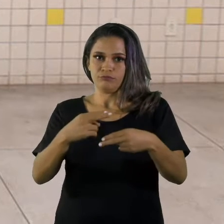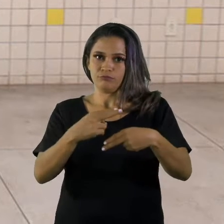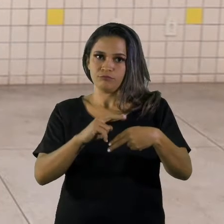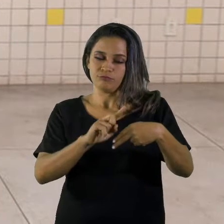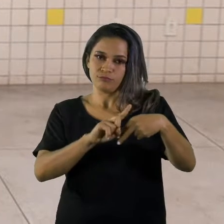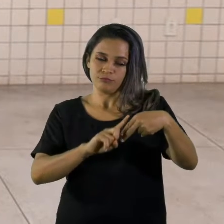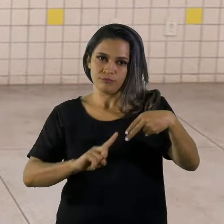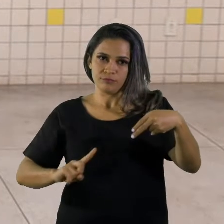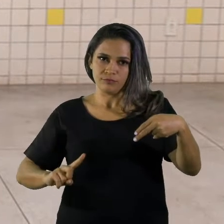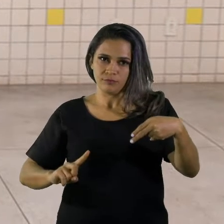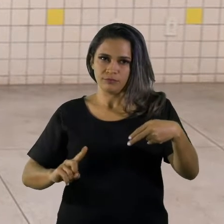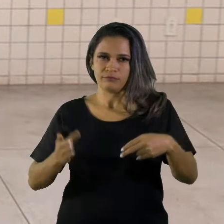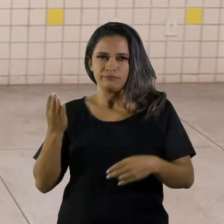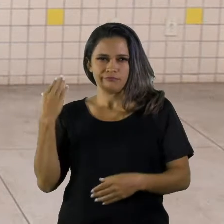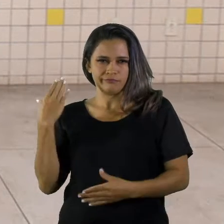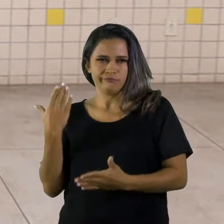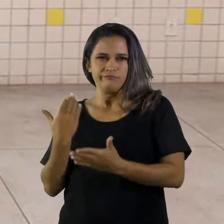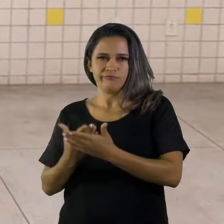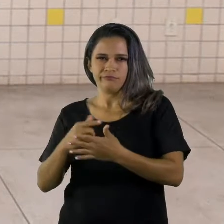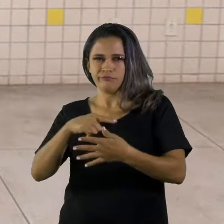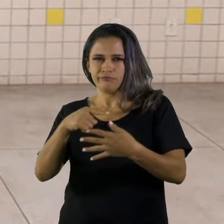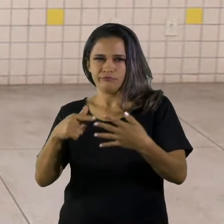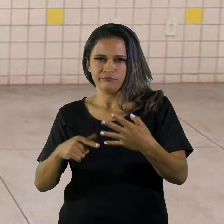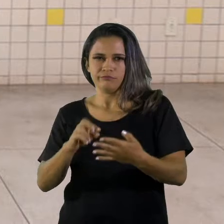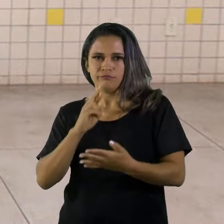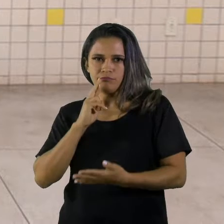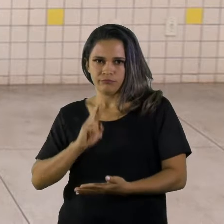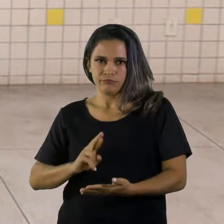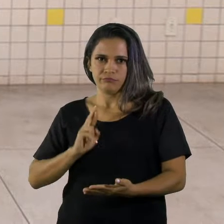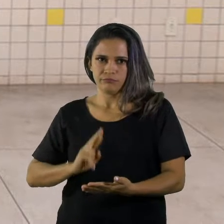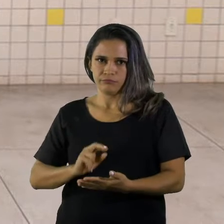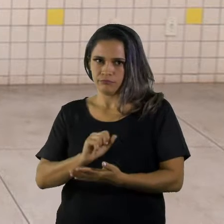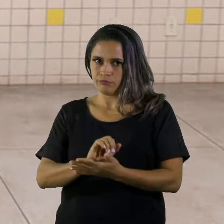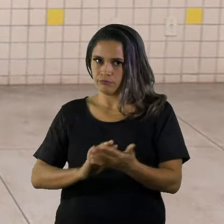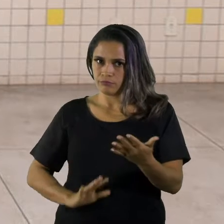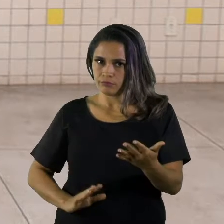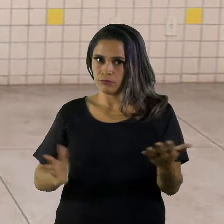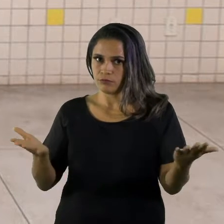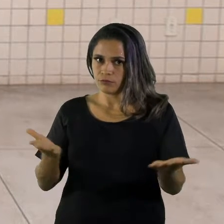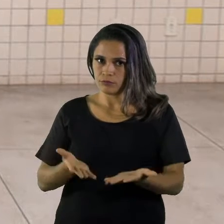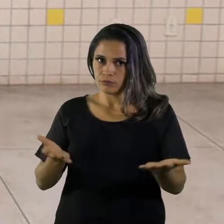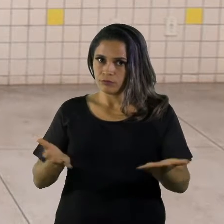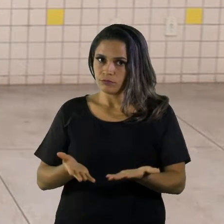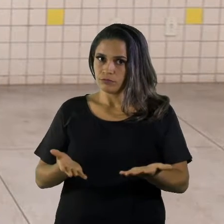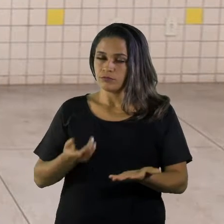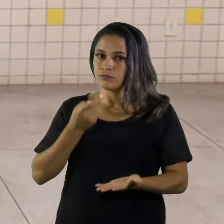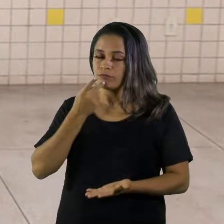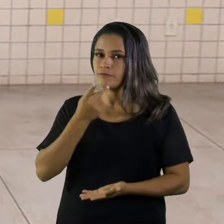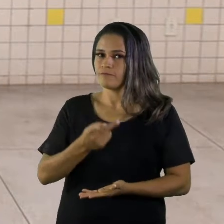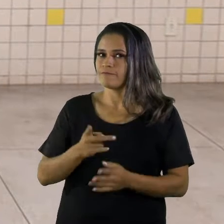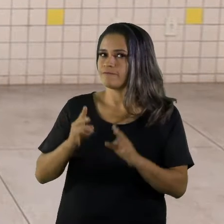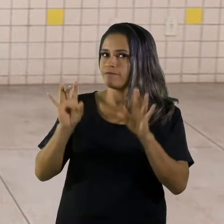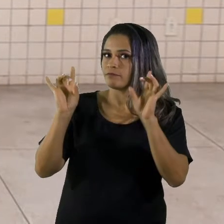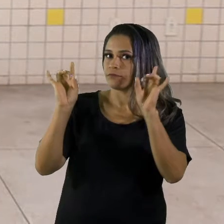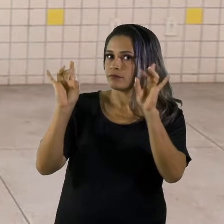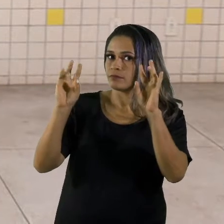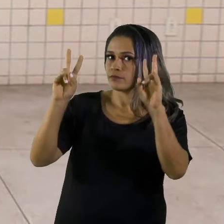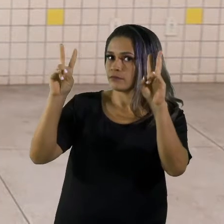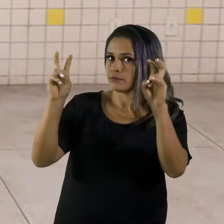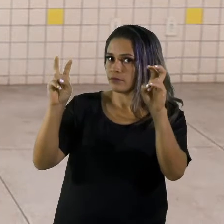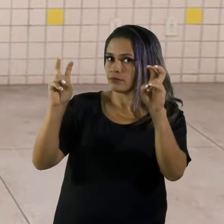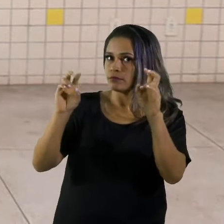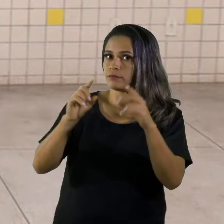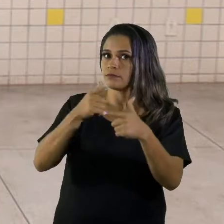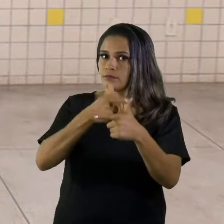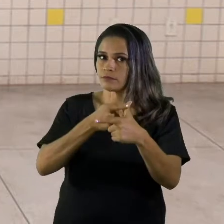nós vimos algumas propriedades, resolvemos alguns problemas. Hoje nós vamos falar especificamente sobre